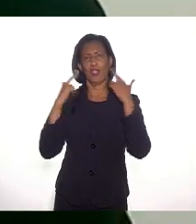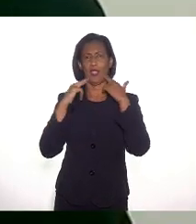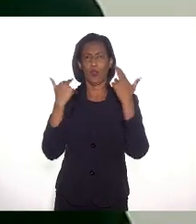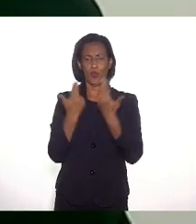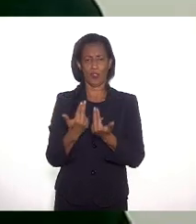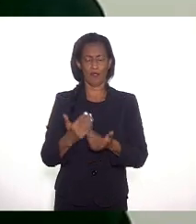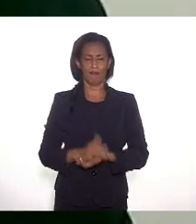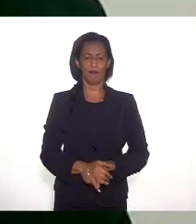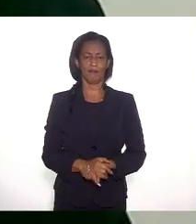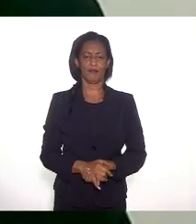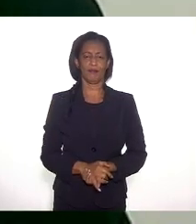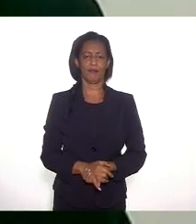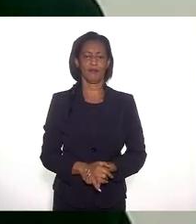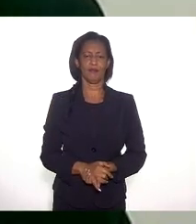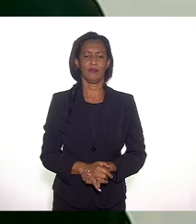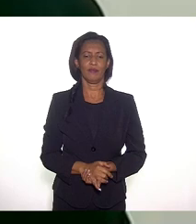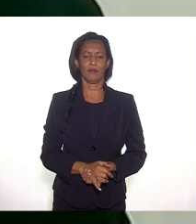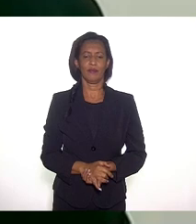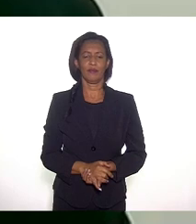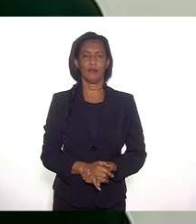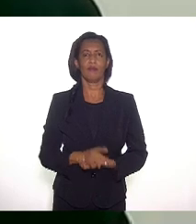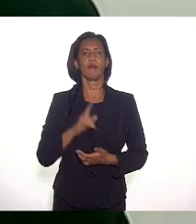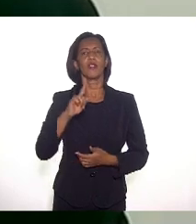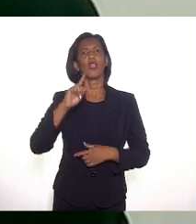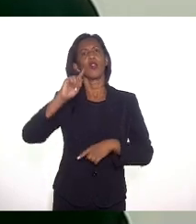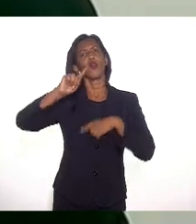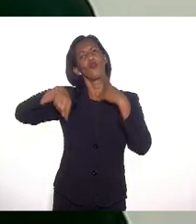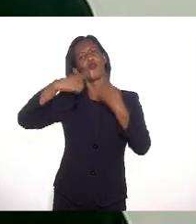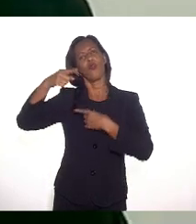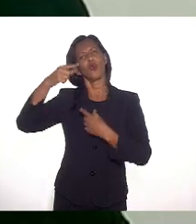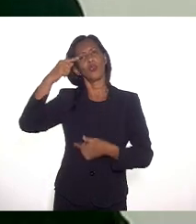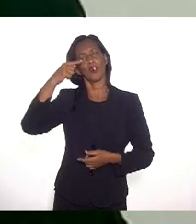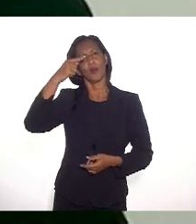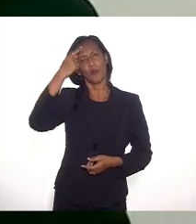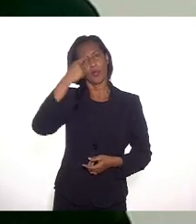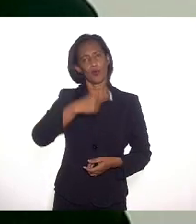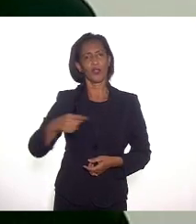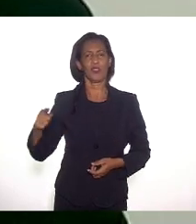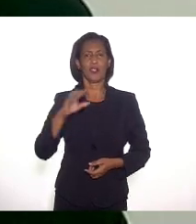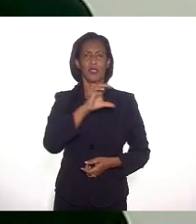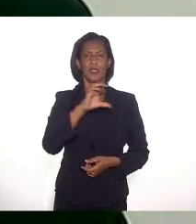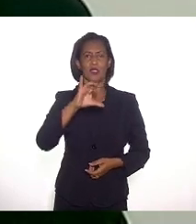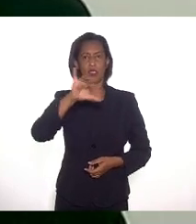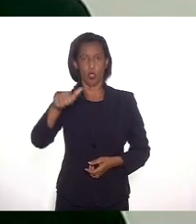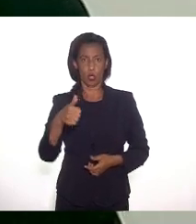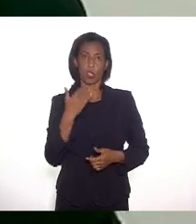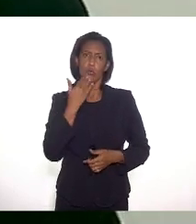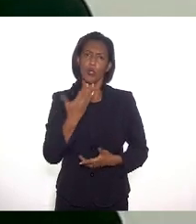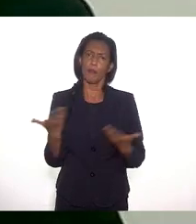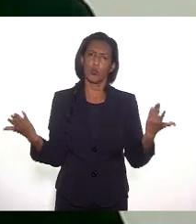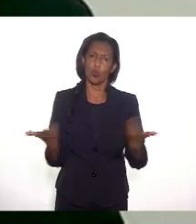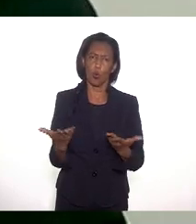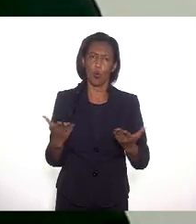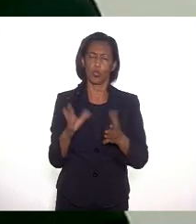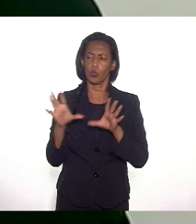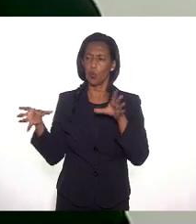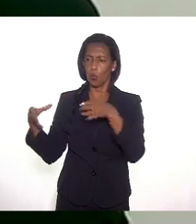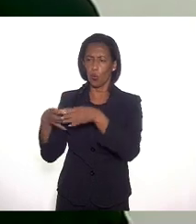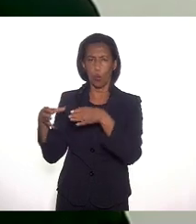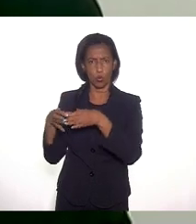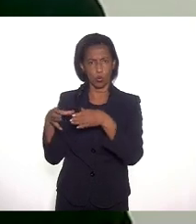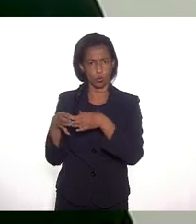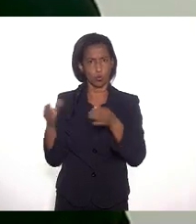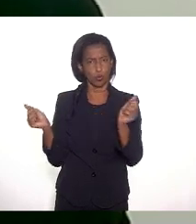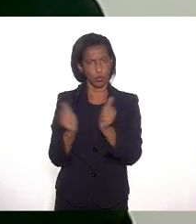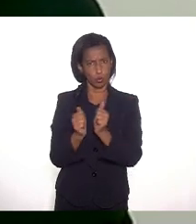Eu também tinha. Voltamos da semana que vem na CCJ. Hoje eu só peço que esse encaminhamento seja feito em conjunto para o